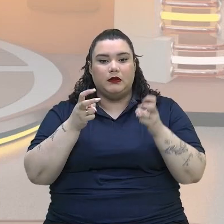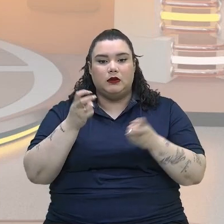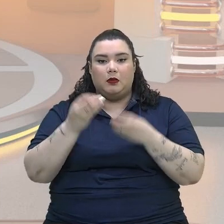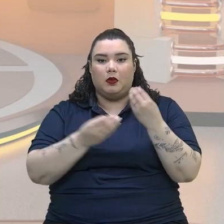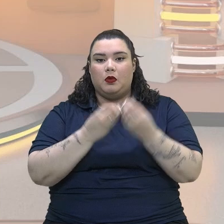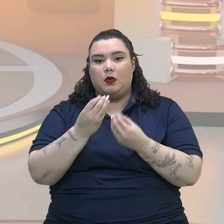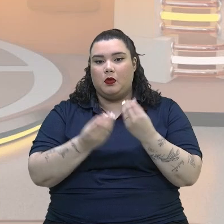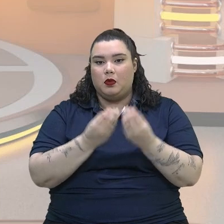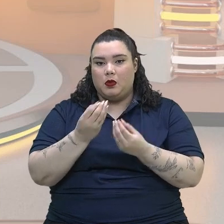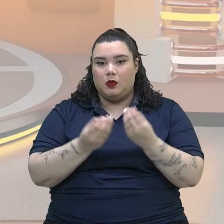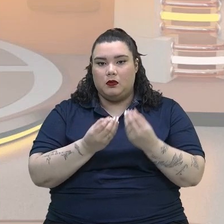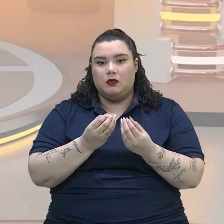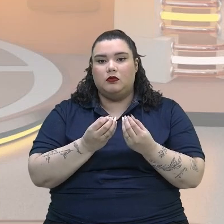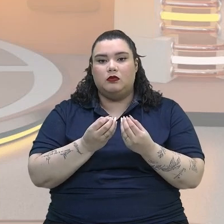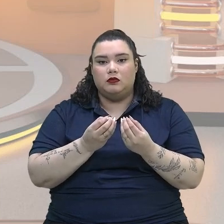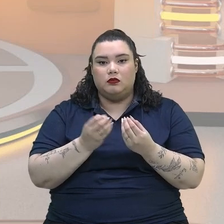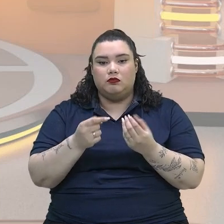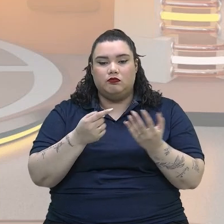que